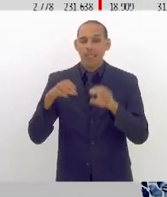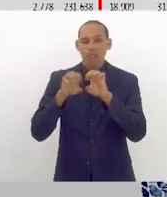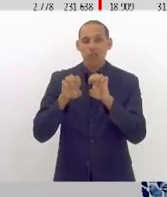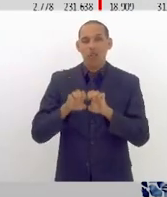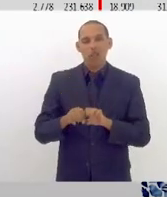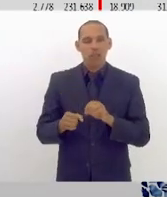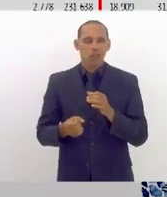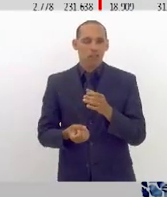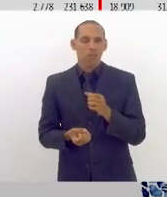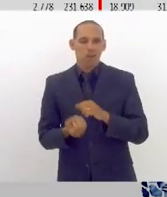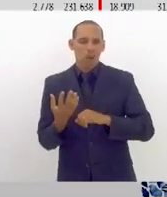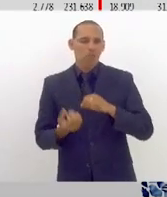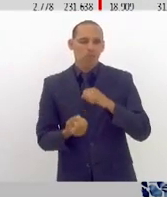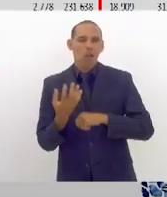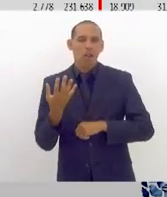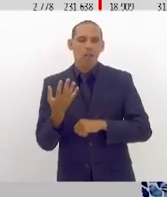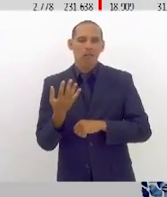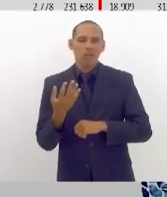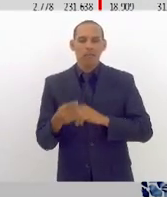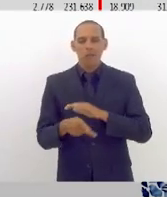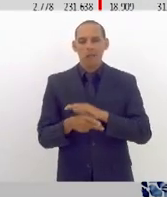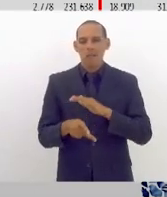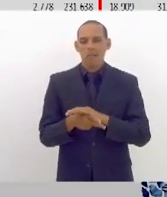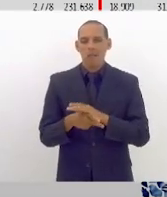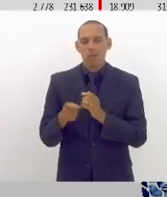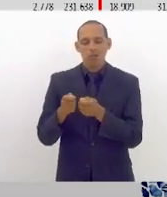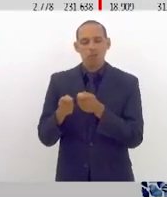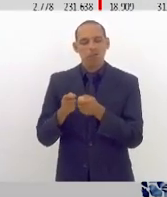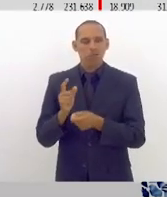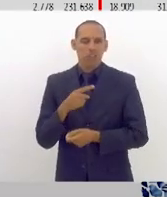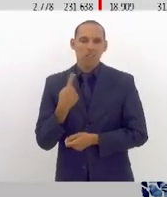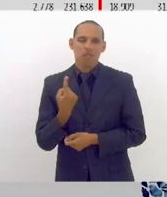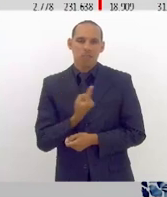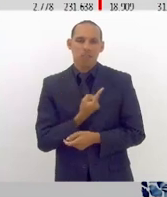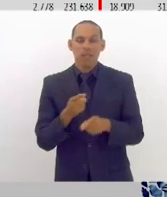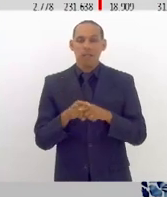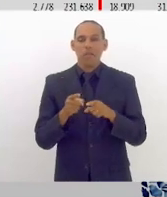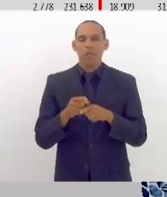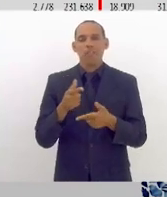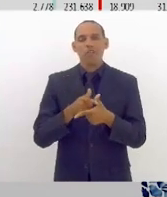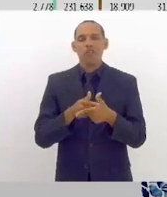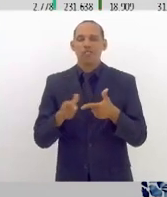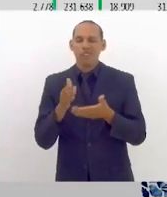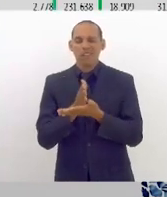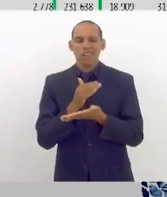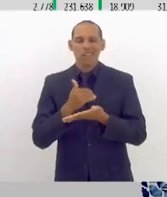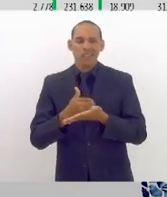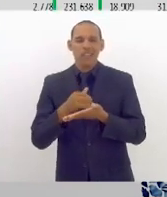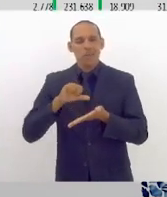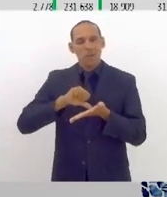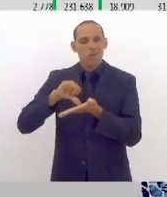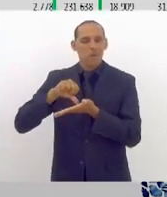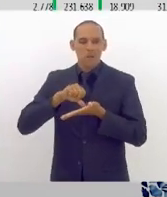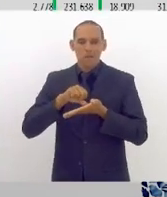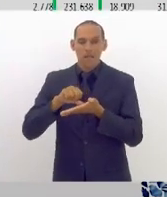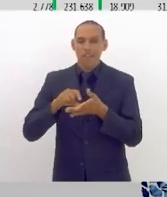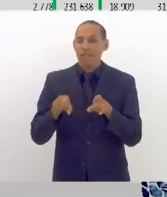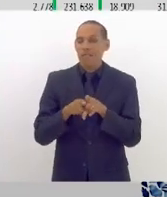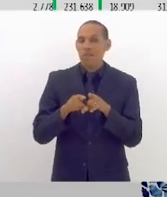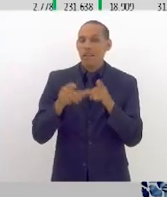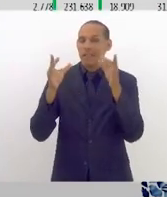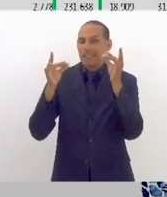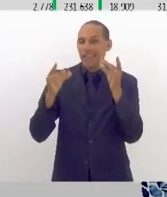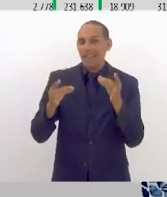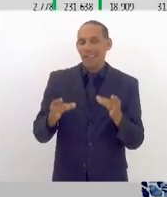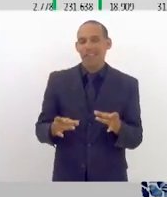produção da nossa economia em termos da sua divisão setorial pode seguir e tem também o detalhamento do